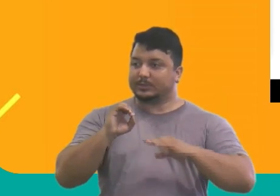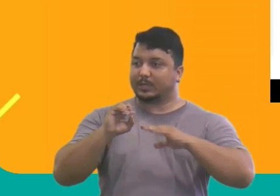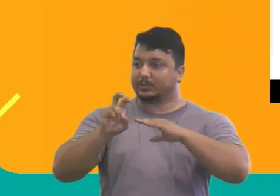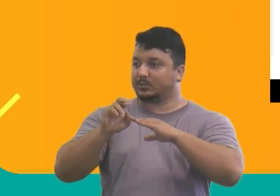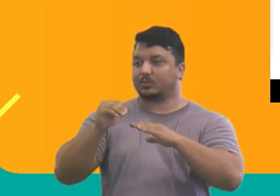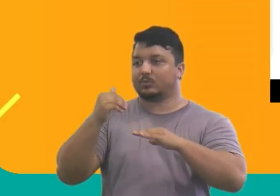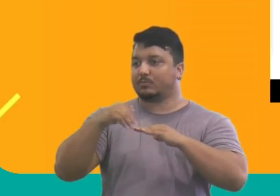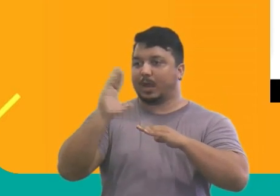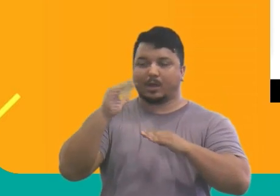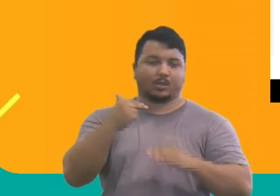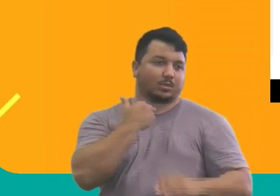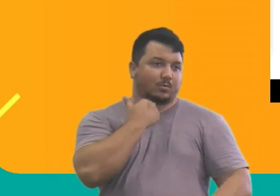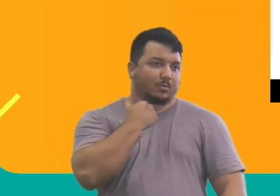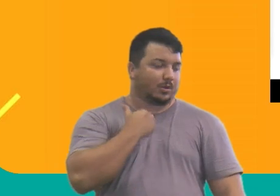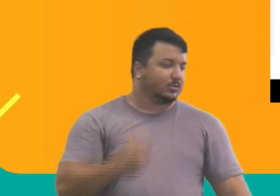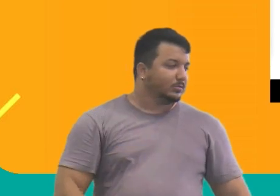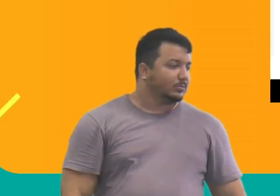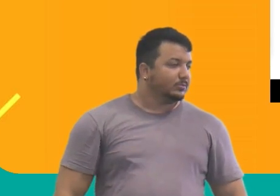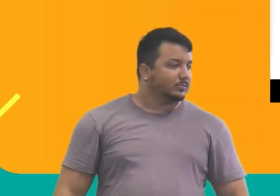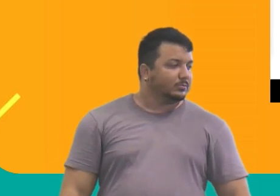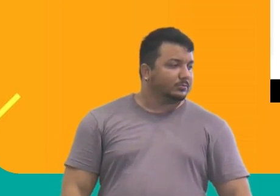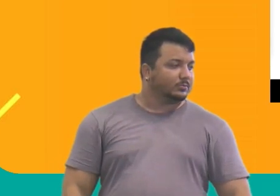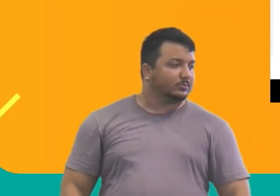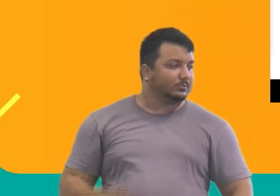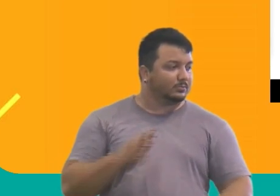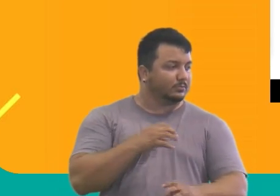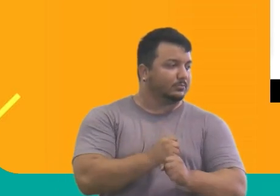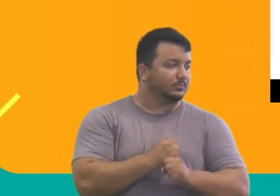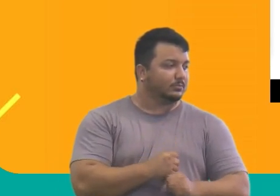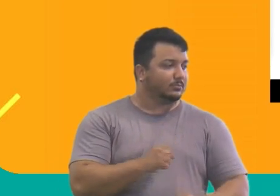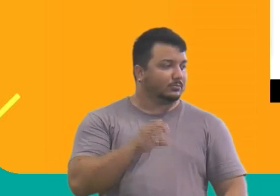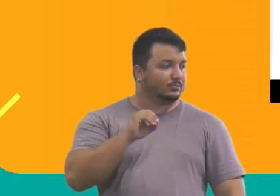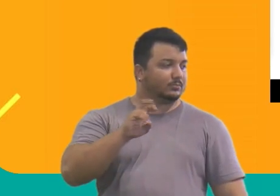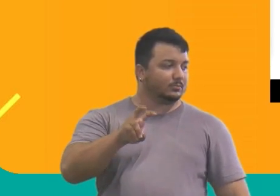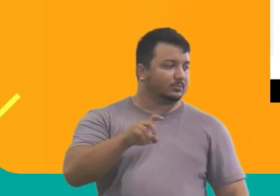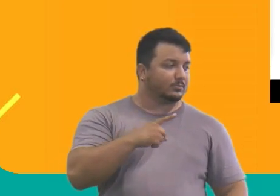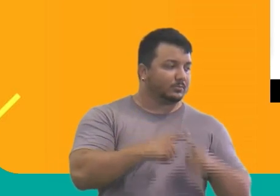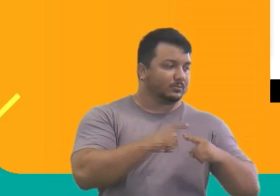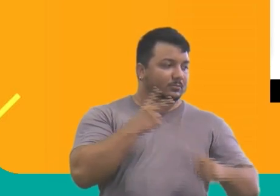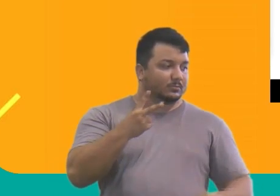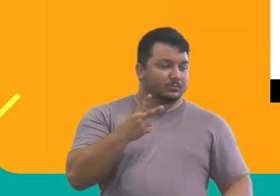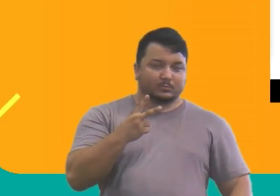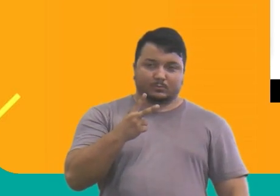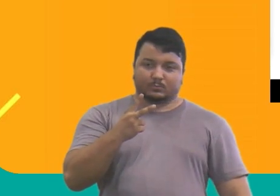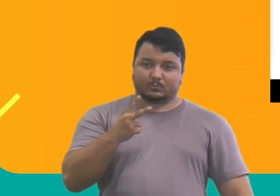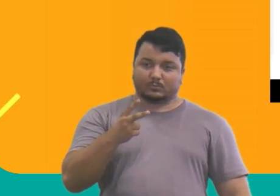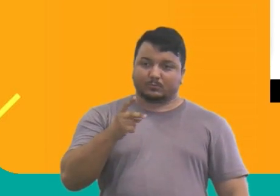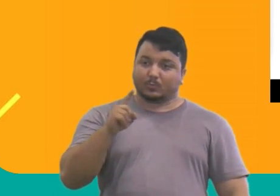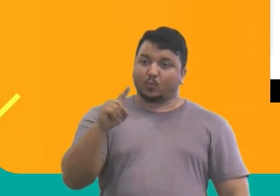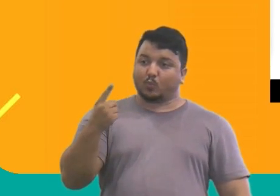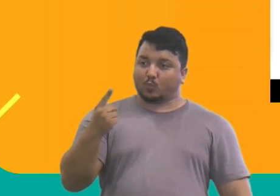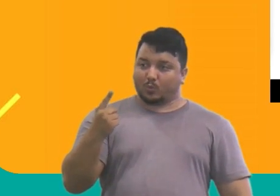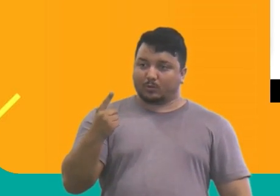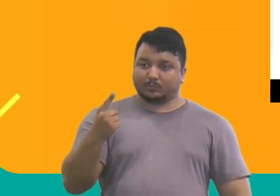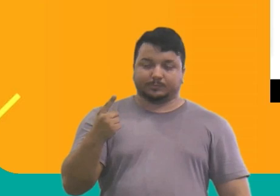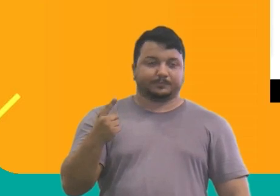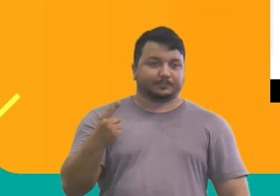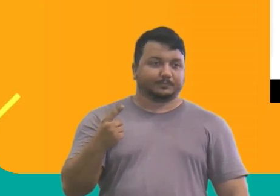0,5. Matematicamente, aqui na hora que a gente bate a conta, 0,5 vezes 2, 2 moedas de 50 centavos é 1